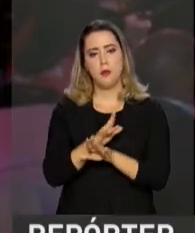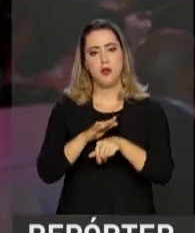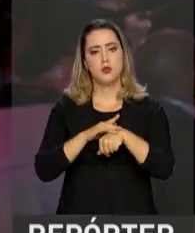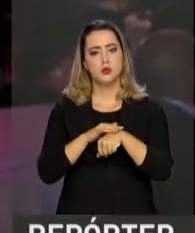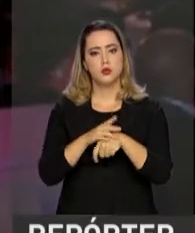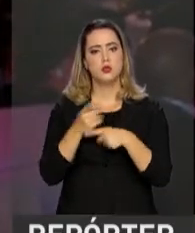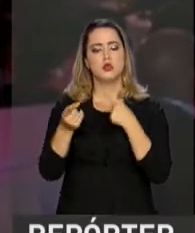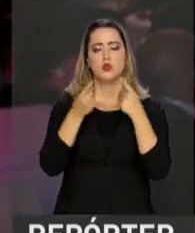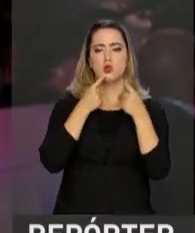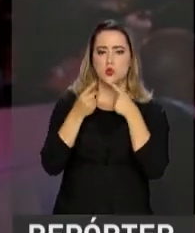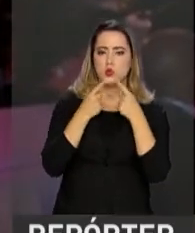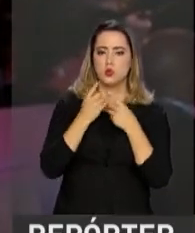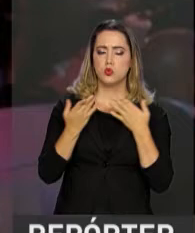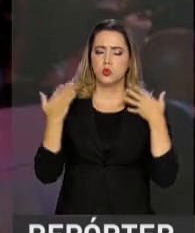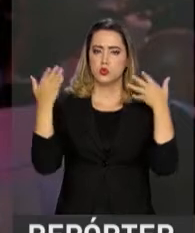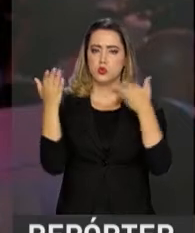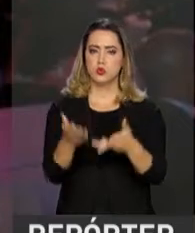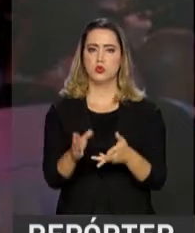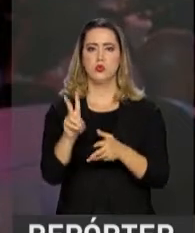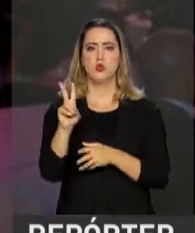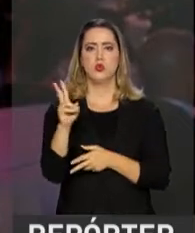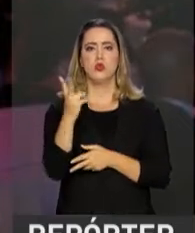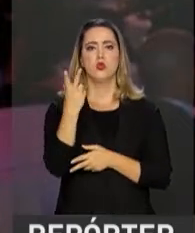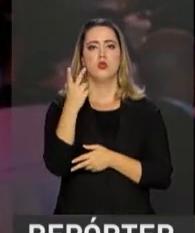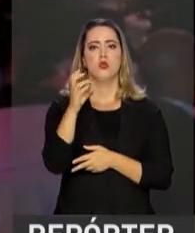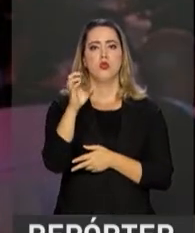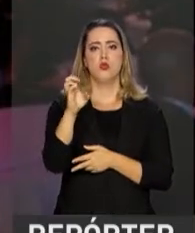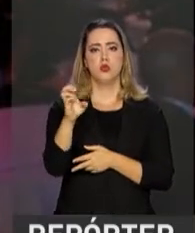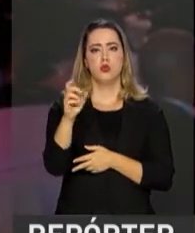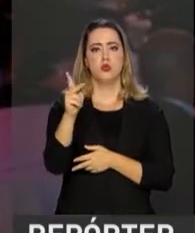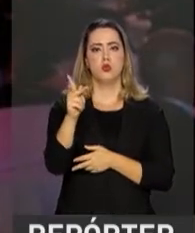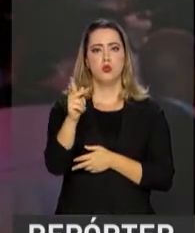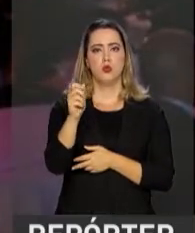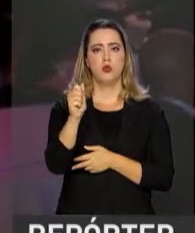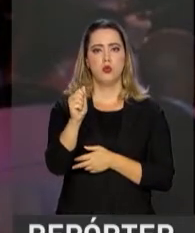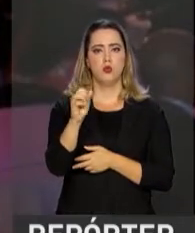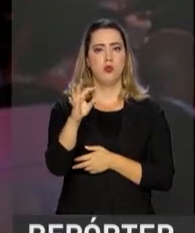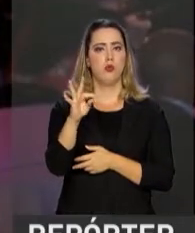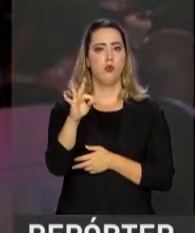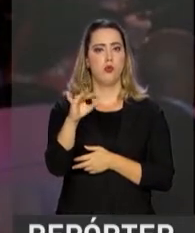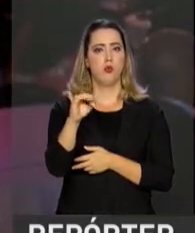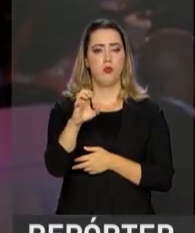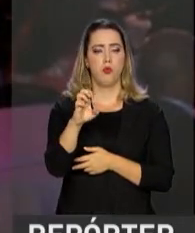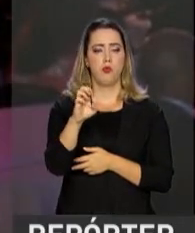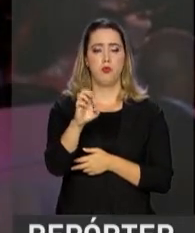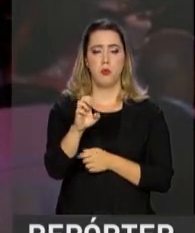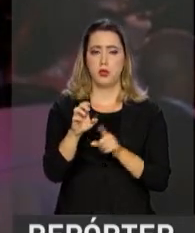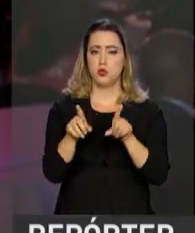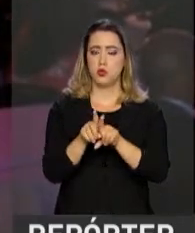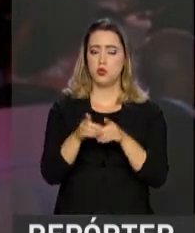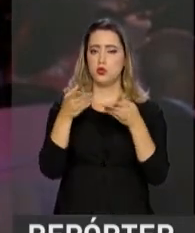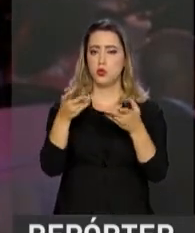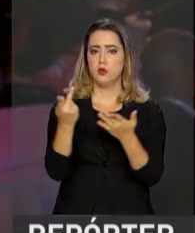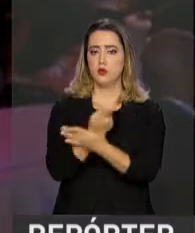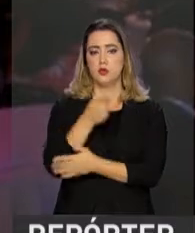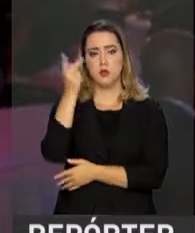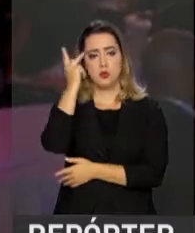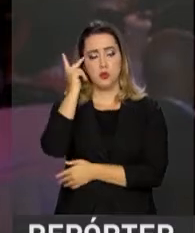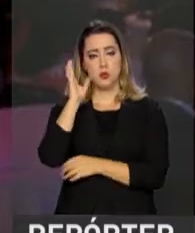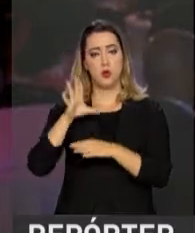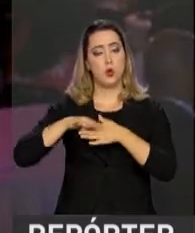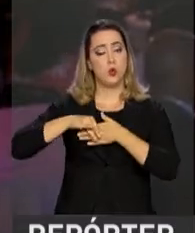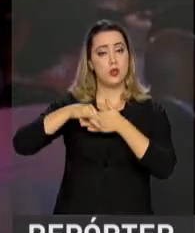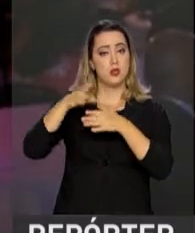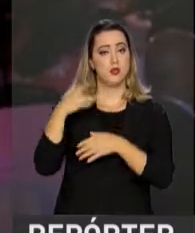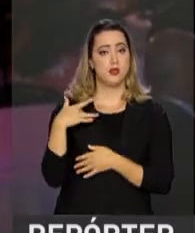serão debatidos durante a Cúpula Mundial de Hepatites, realizada em São Paulo. Evento que conta com a participação de autoridades de saúde e